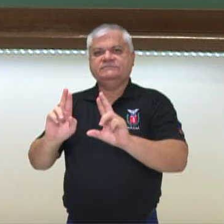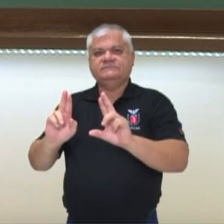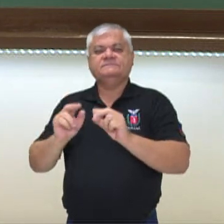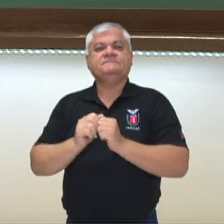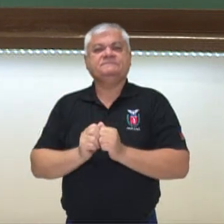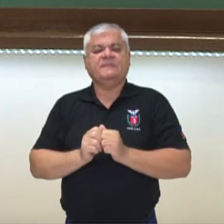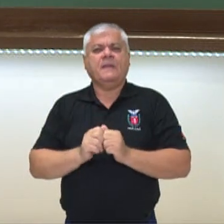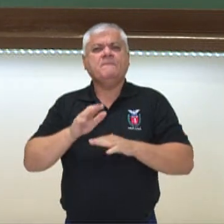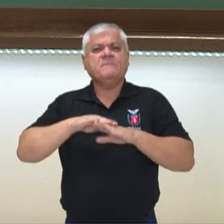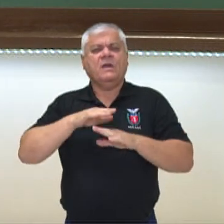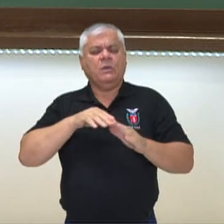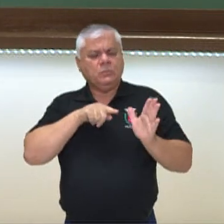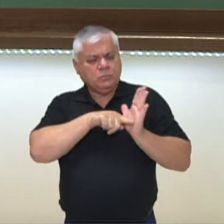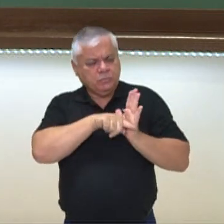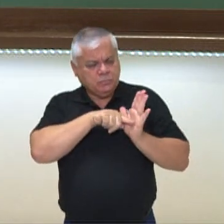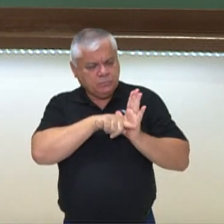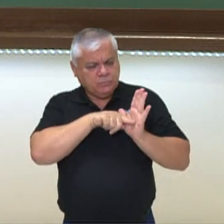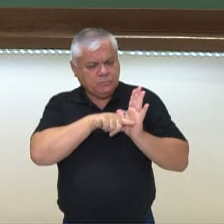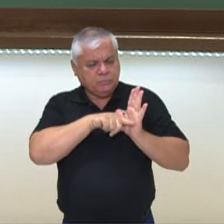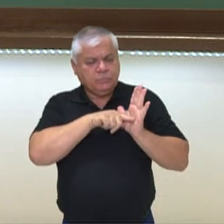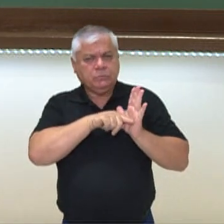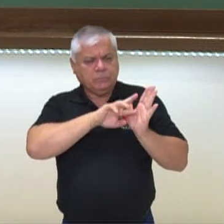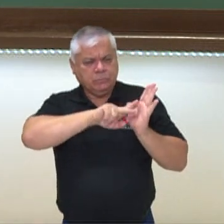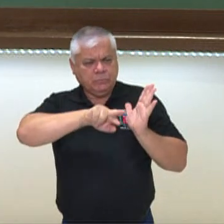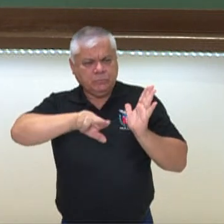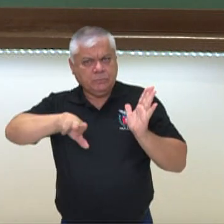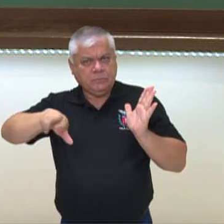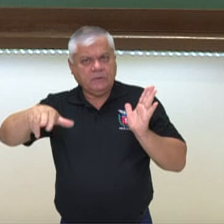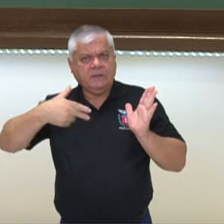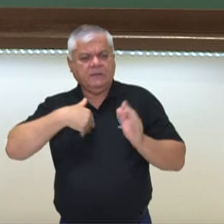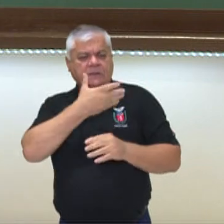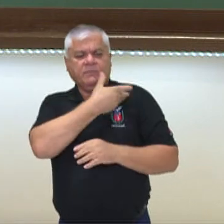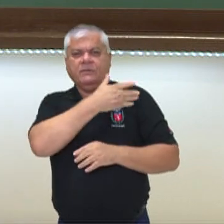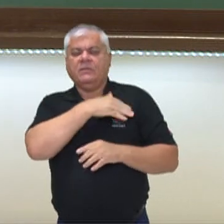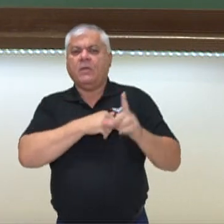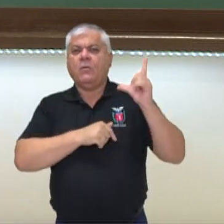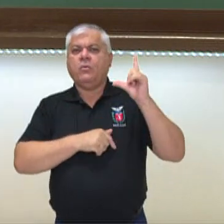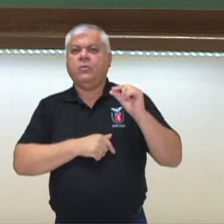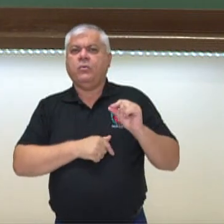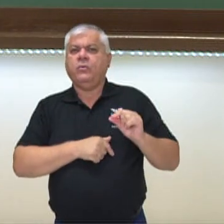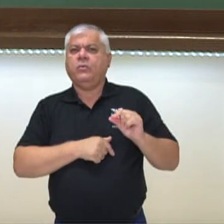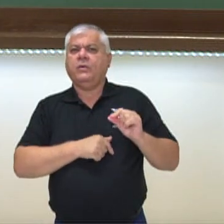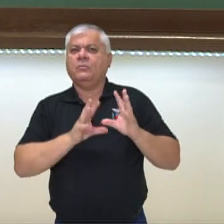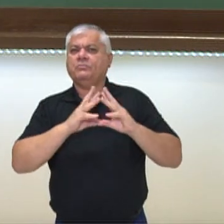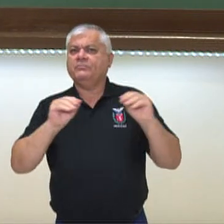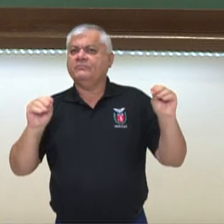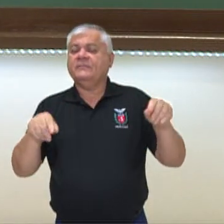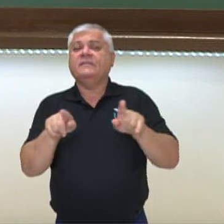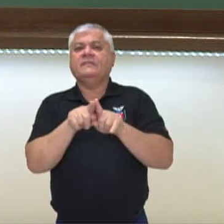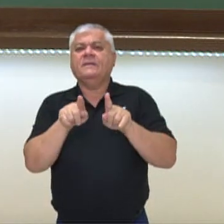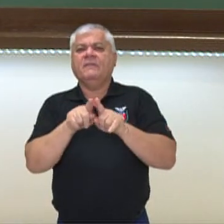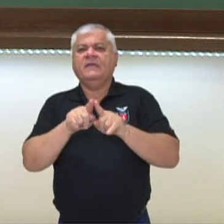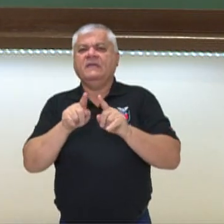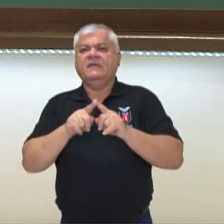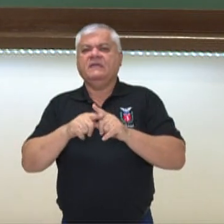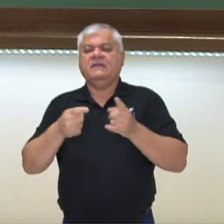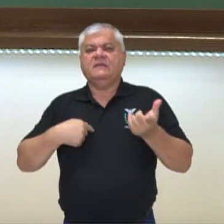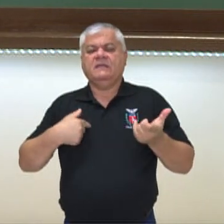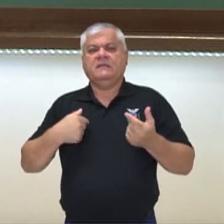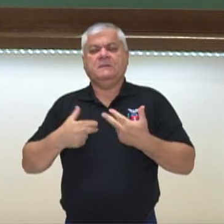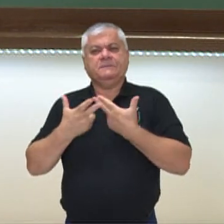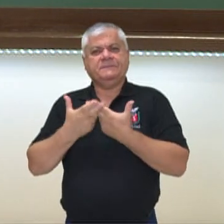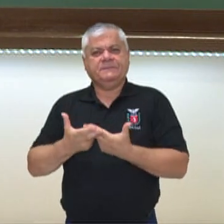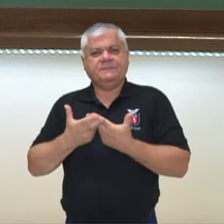respeitar. Quanto mais eu conheço a pluralidade e a diversidade, menos preconceito, menos intolerância, e é uma das coisas que